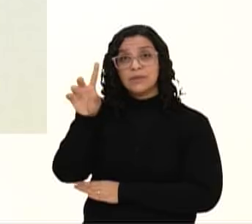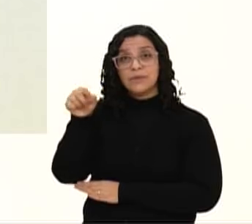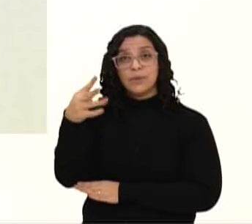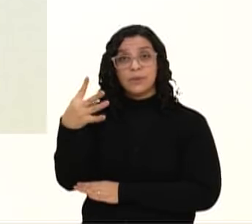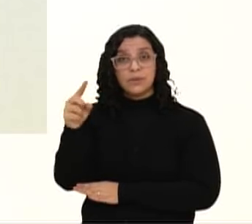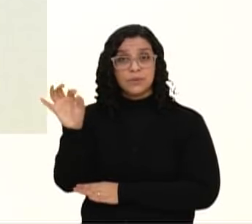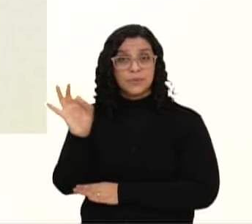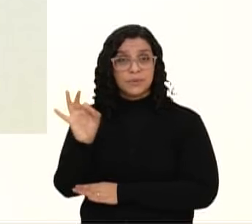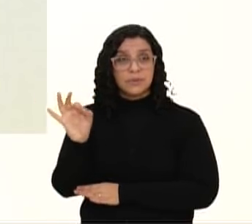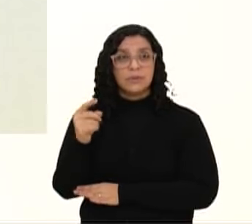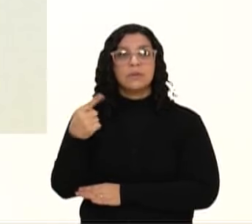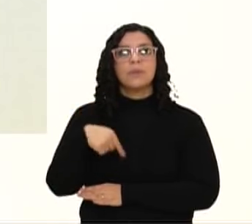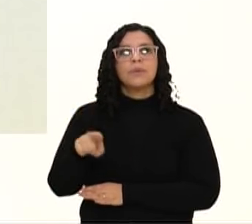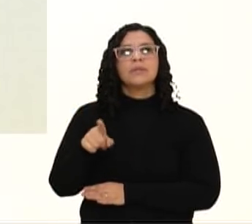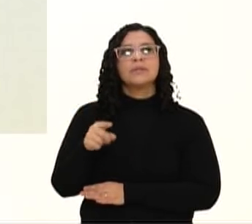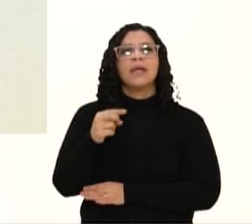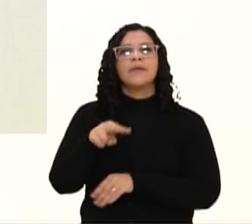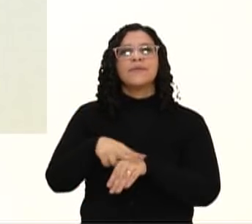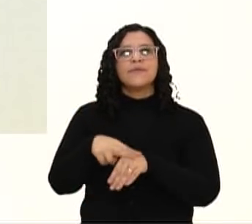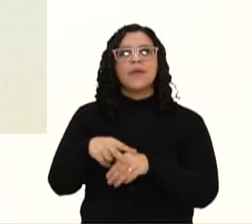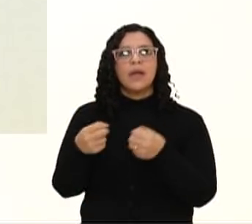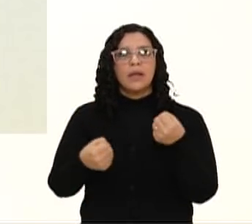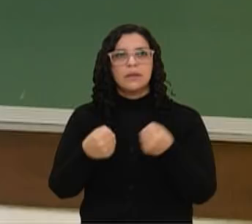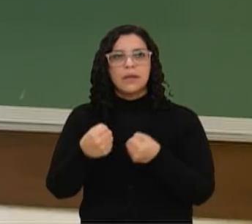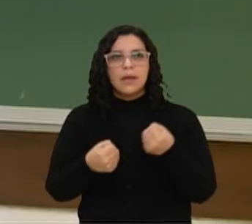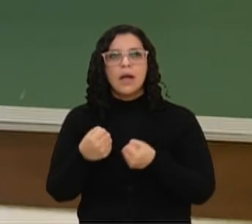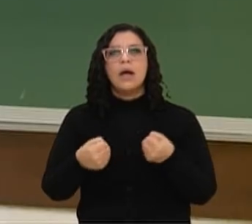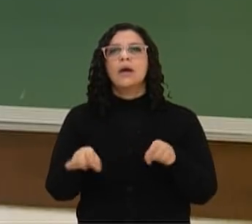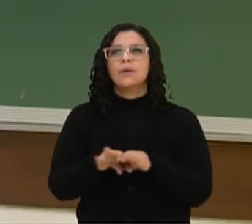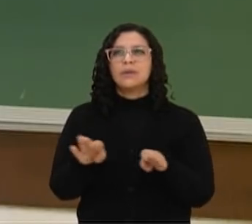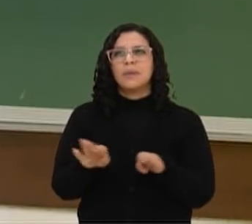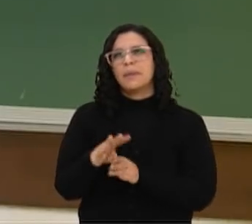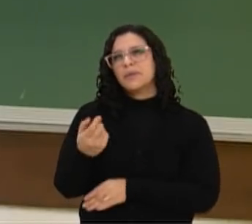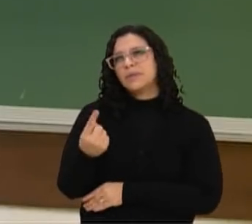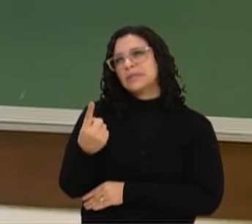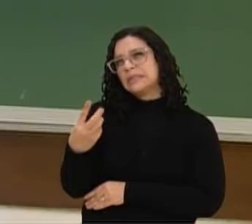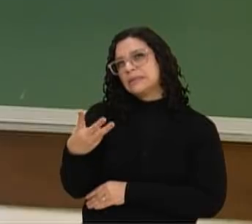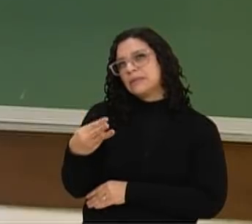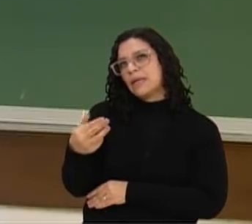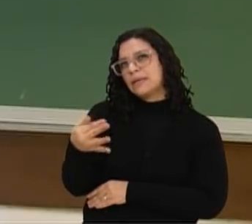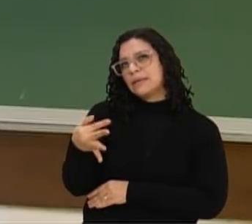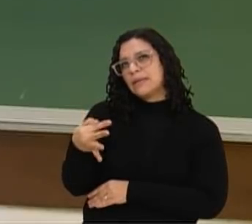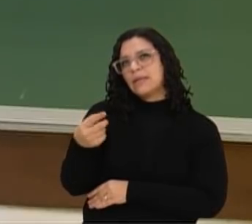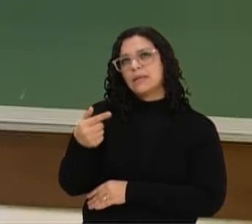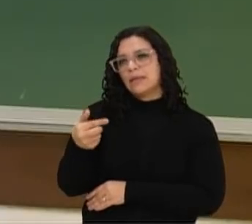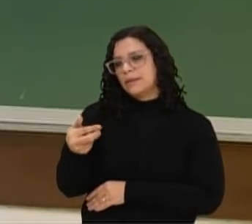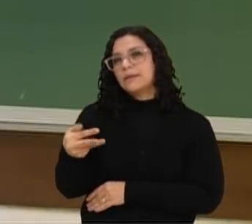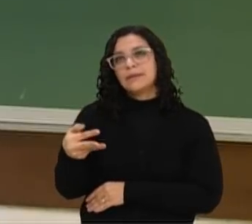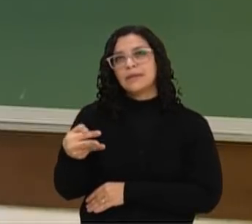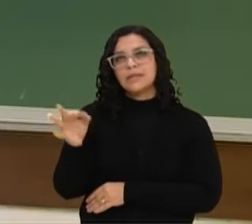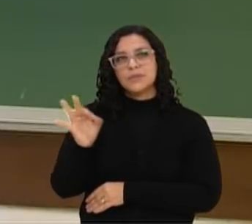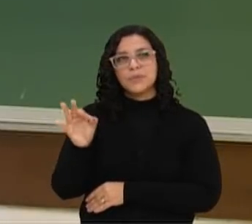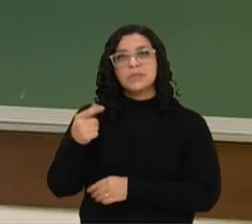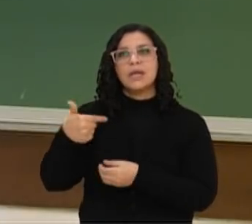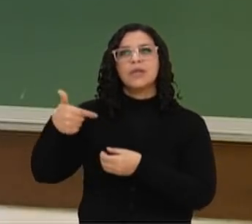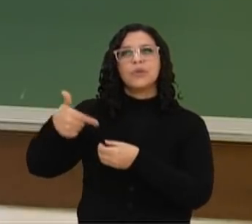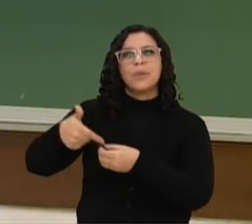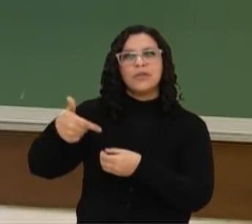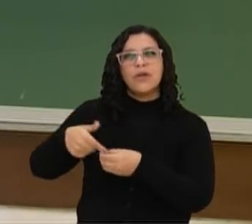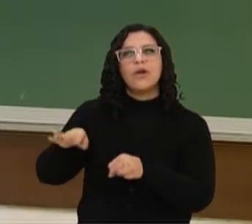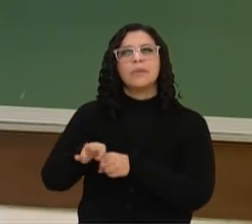27,42%, né? Aí depois nós vamos ter veículos e automóveis com em torno de 13%, refino de